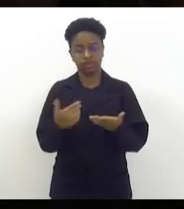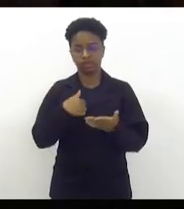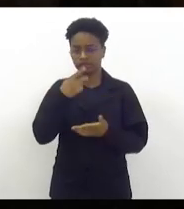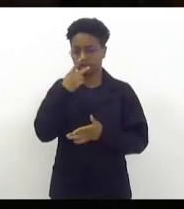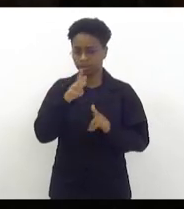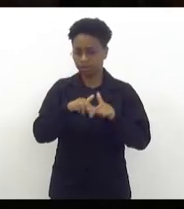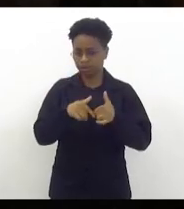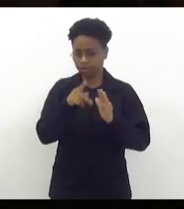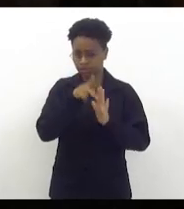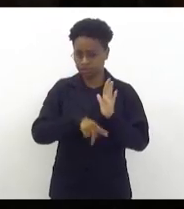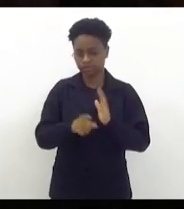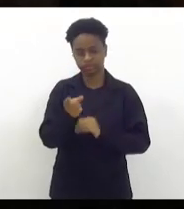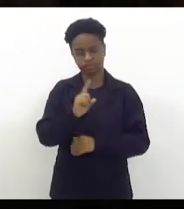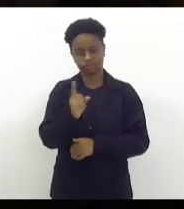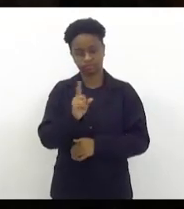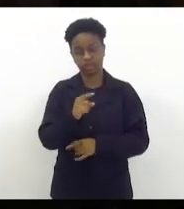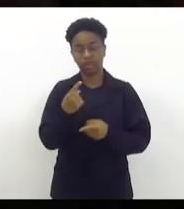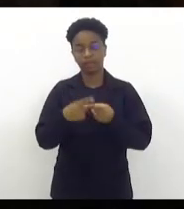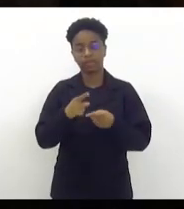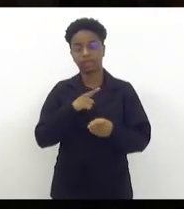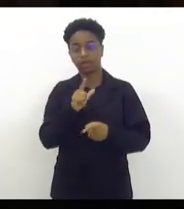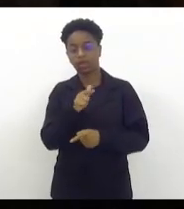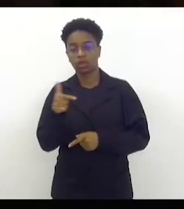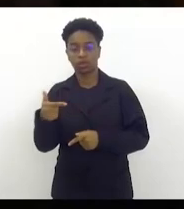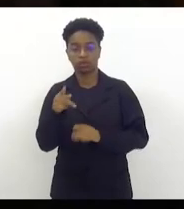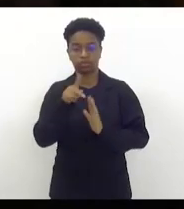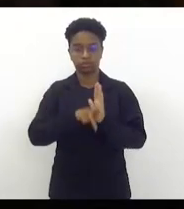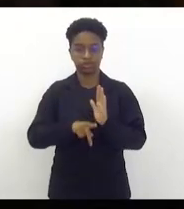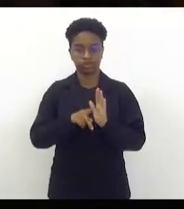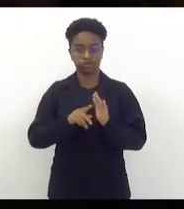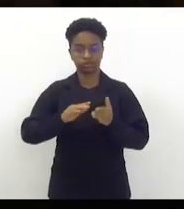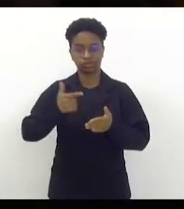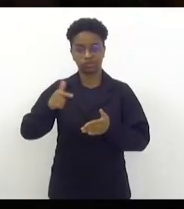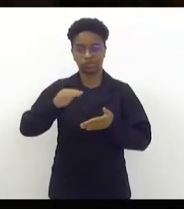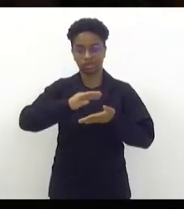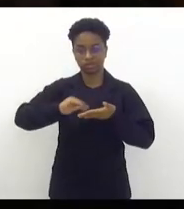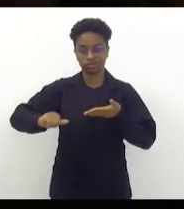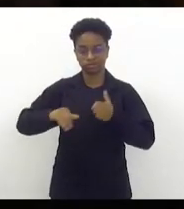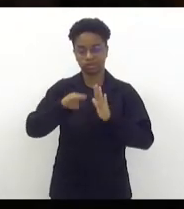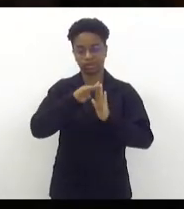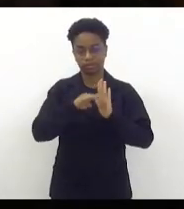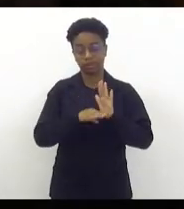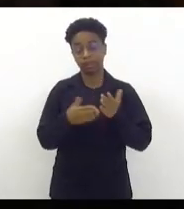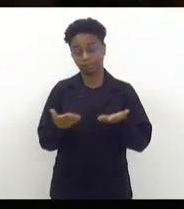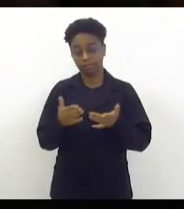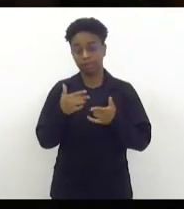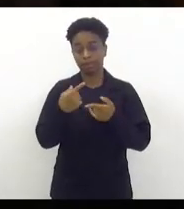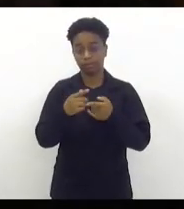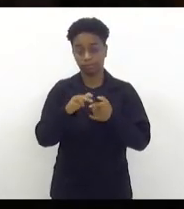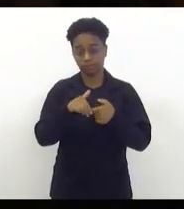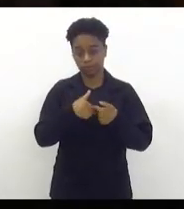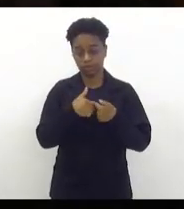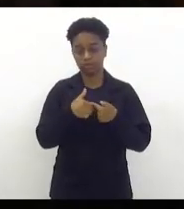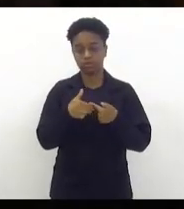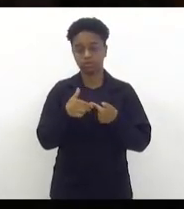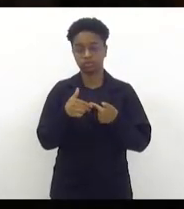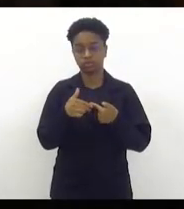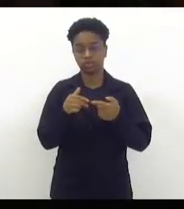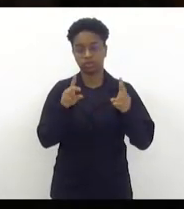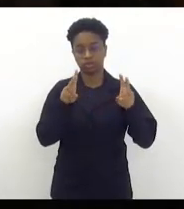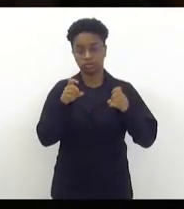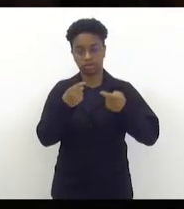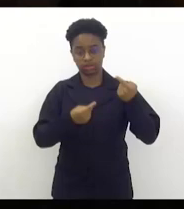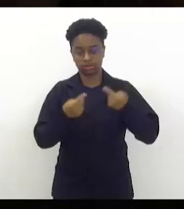desse projeto, não, é porque um outro que não está na pauta. E não está na pauta exatamente por causa dessa questão e